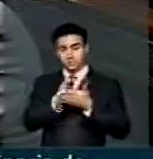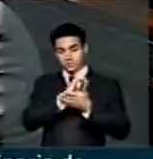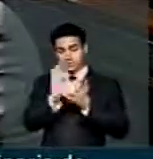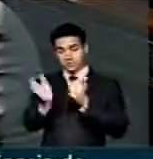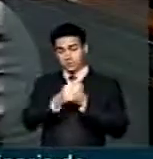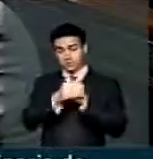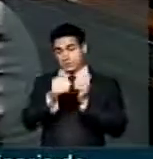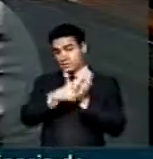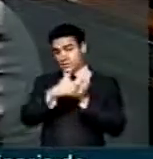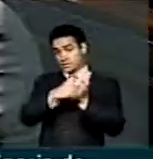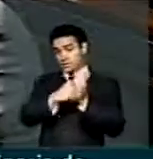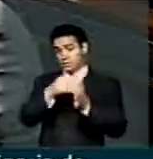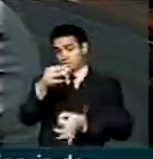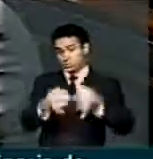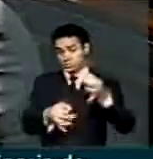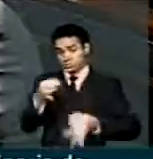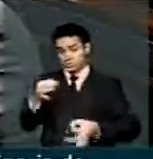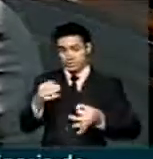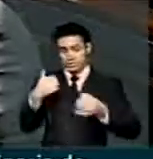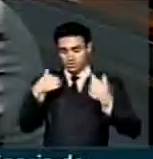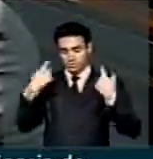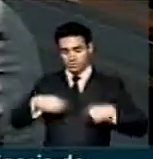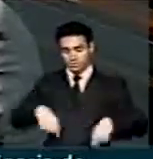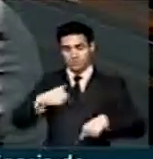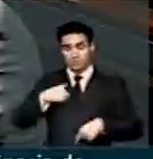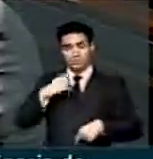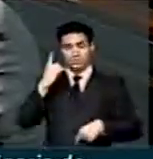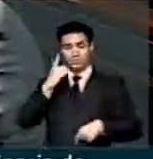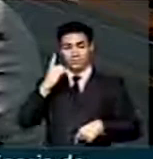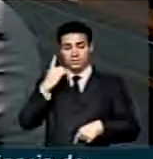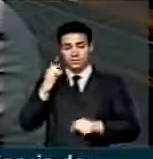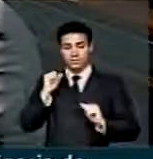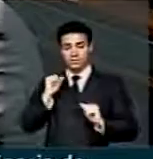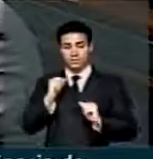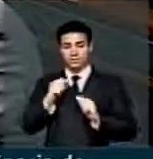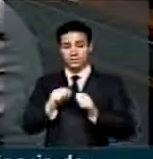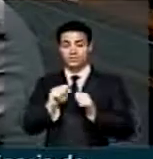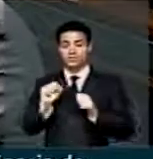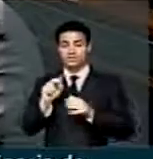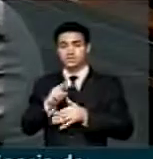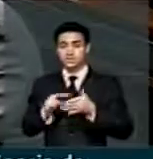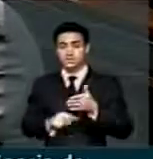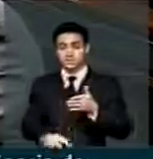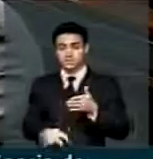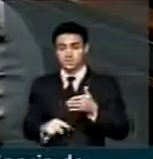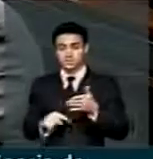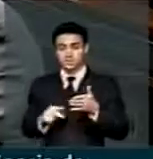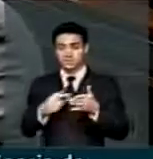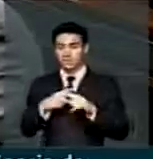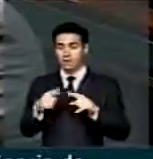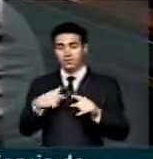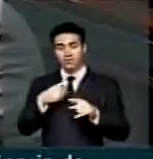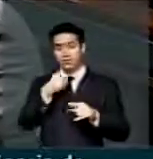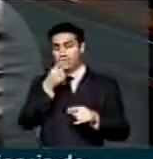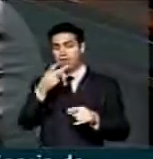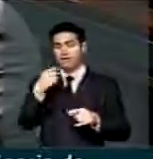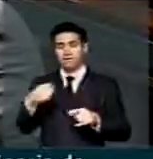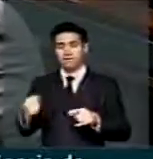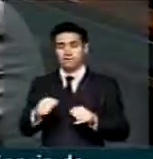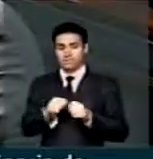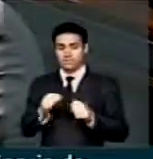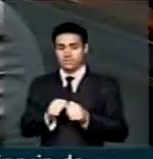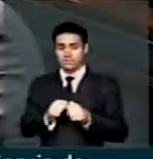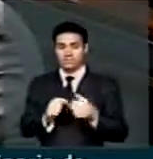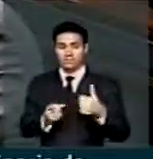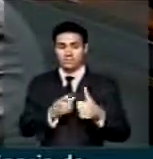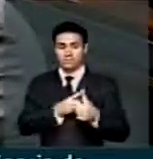de justiça. Eu invoco aqui a minha imunidade parlamentar para fazer a sua leitura e a reserva da fonte. A primeira questão